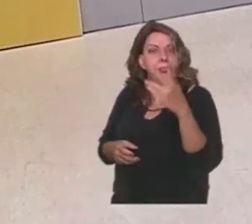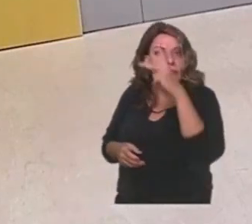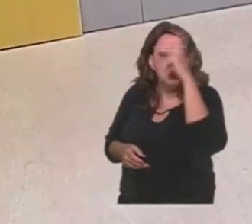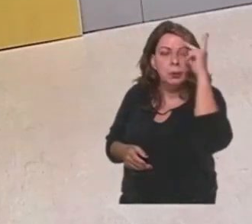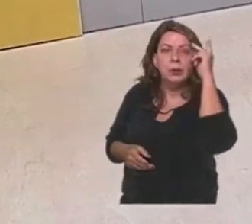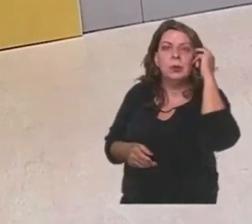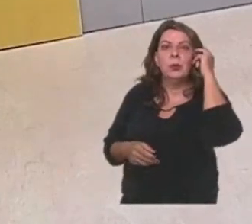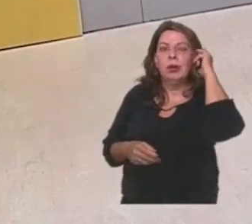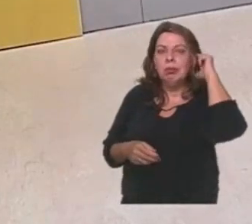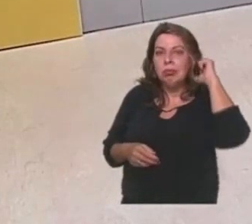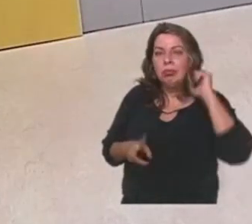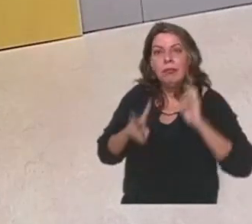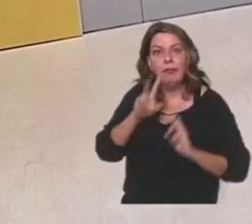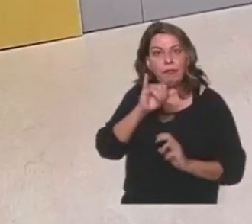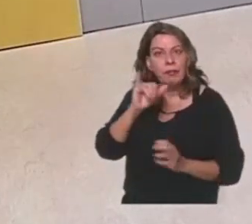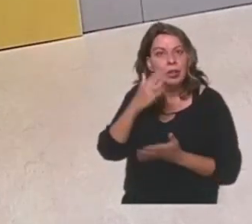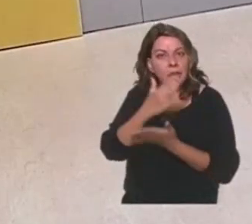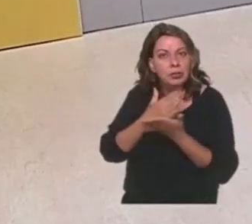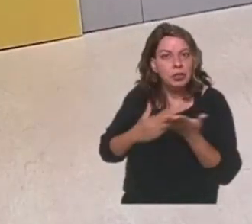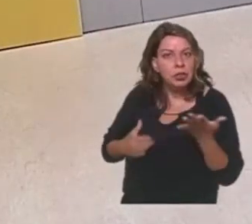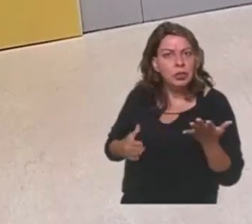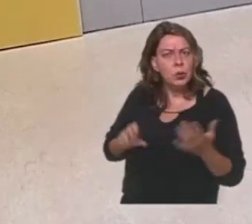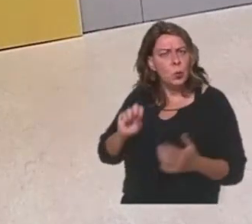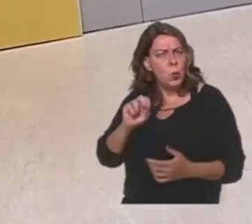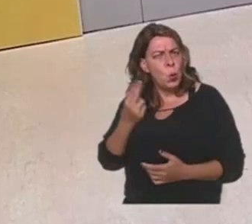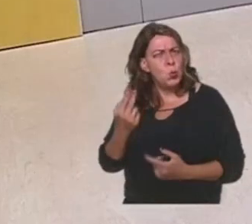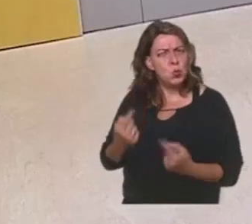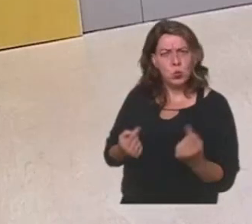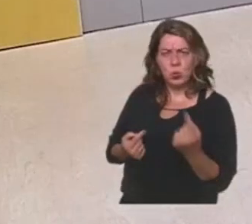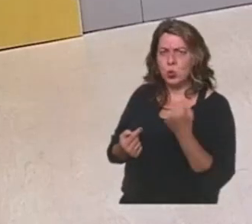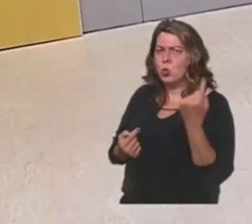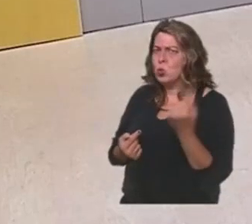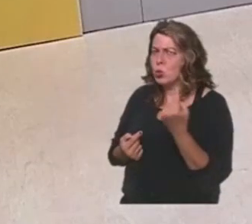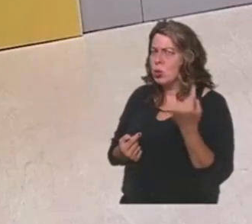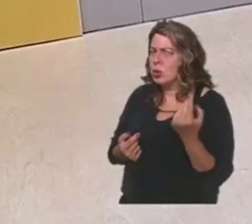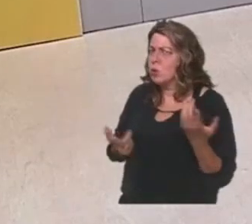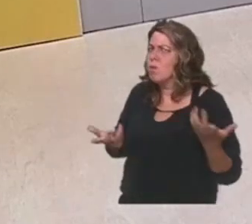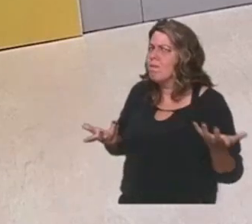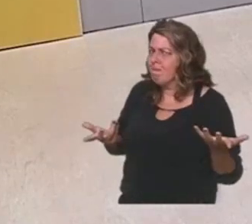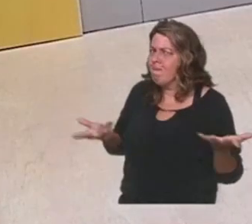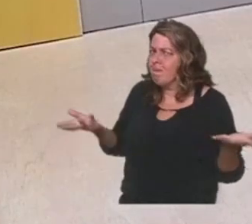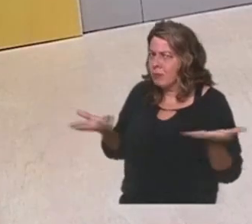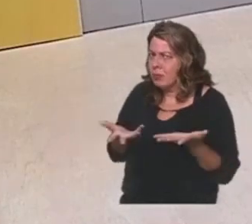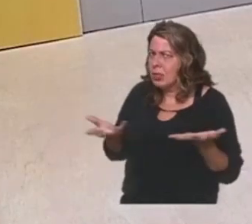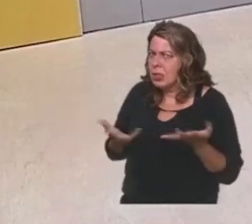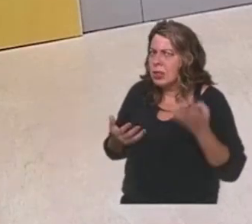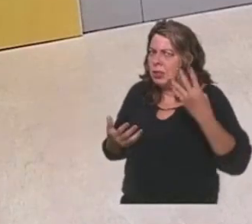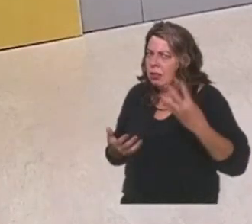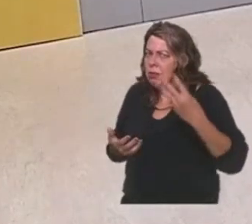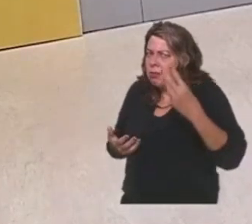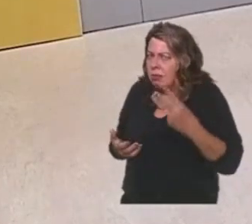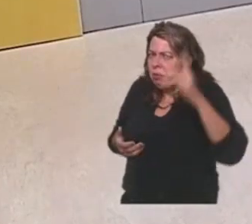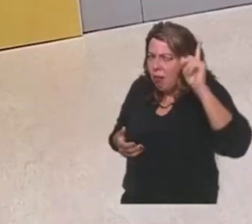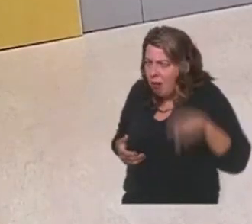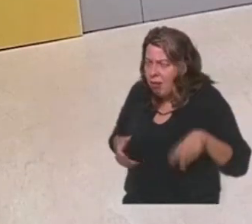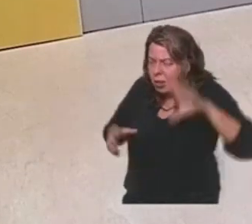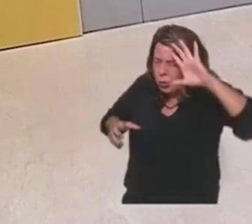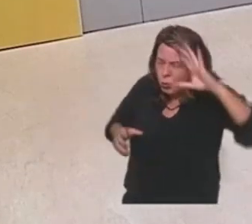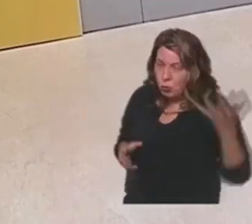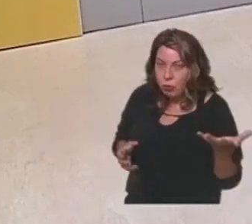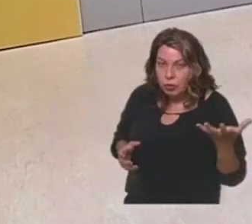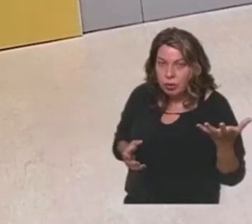torcida. Será que vai dividir? Será que vai levar sozinho? Cada bolinha pode trazer essa resposta. Será que agora? 43,